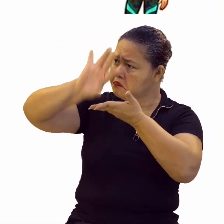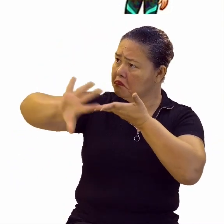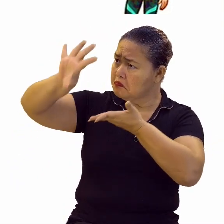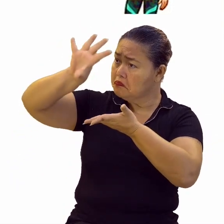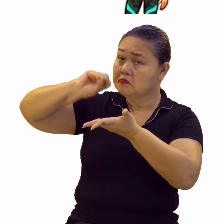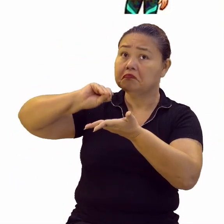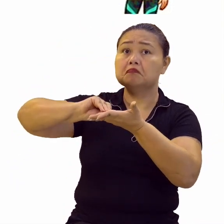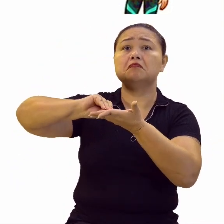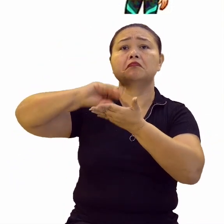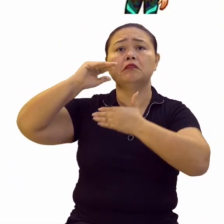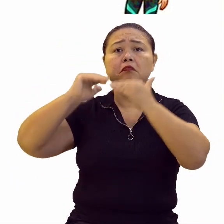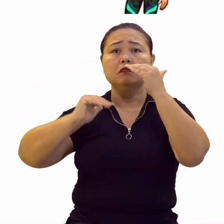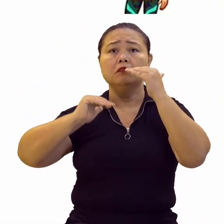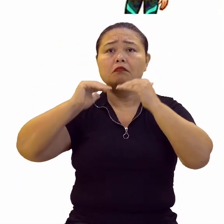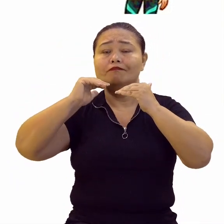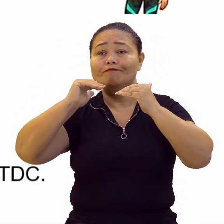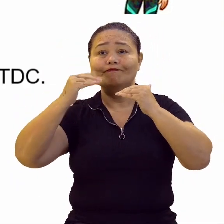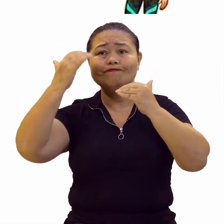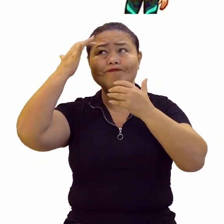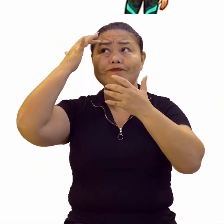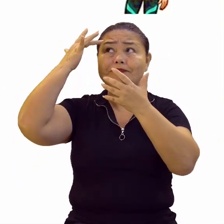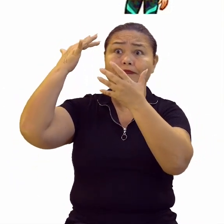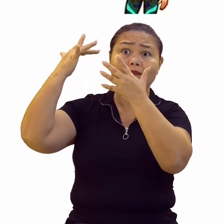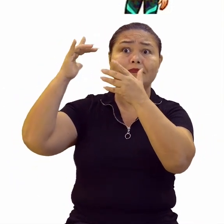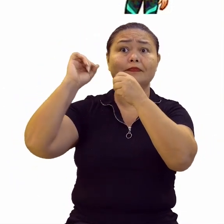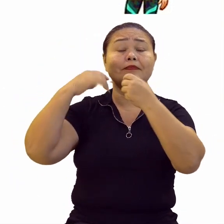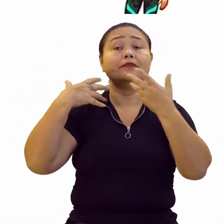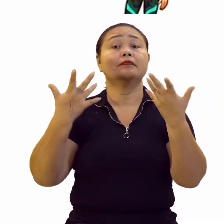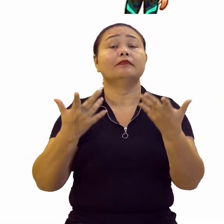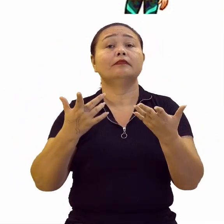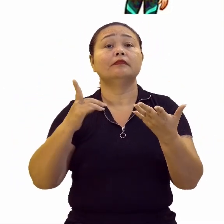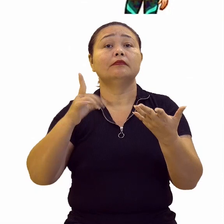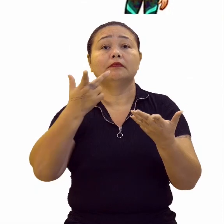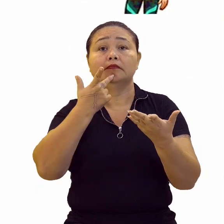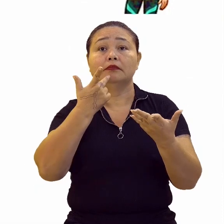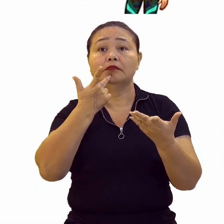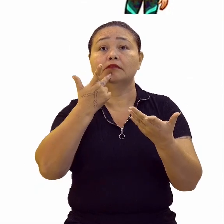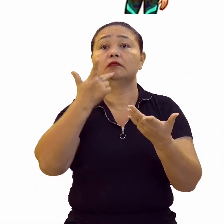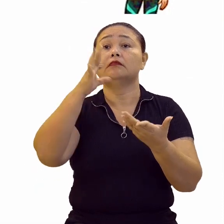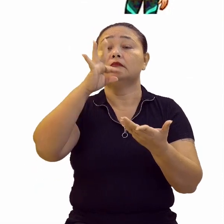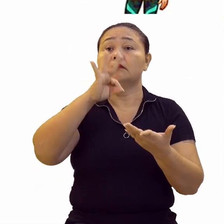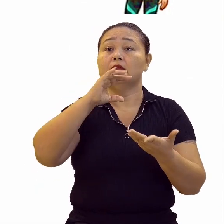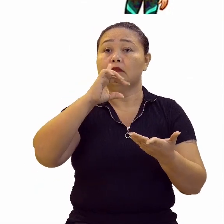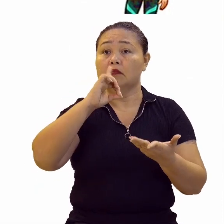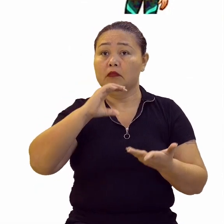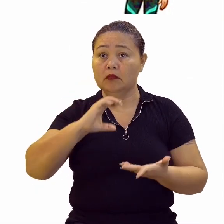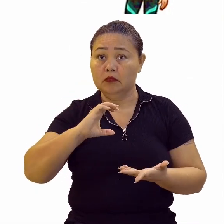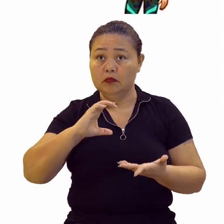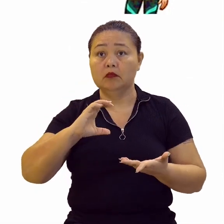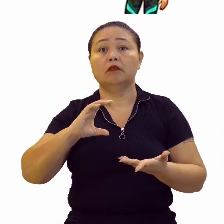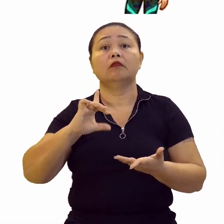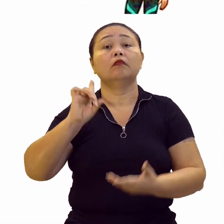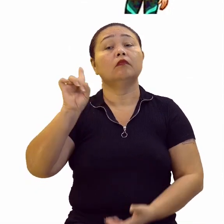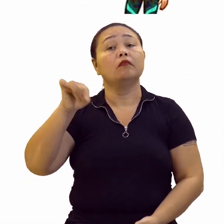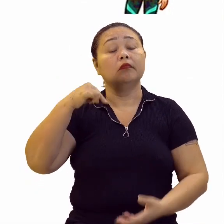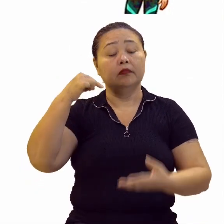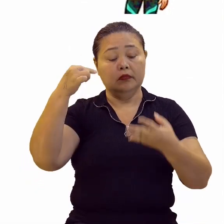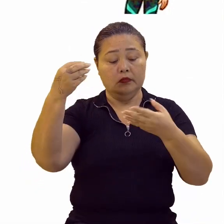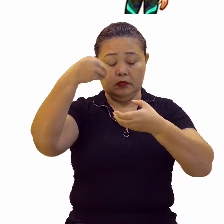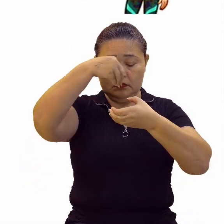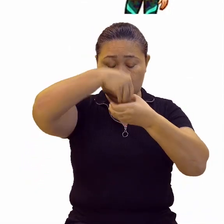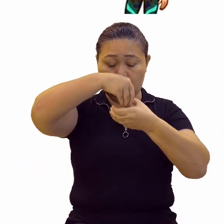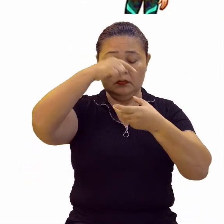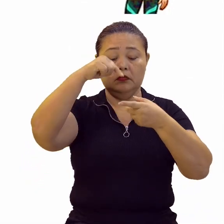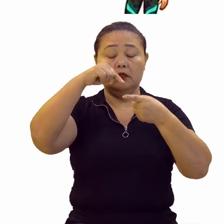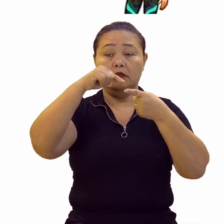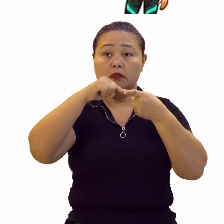a instabilidade emocional. Nós falamos aí dos transtornos dismórficos corporais. Falamos